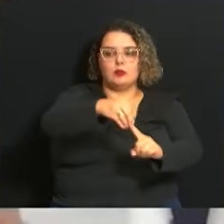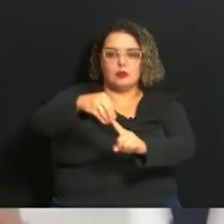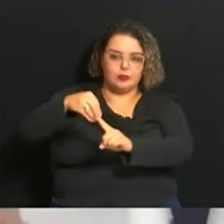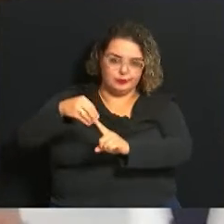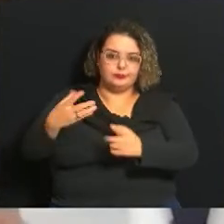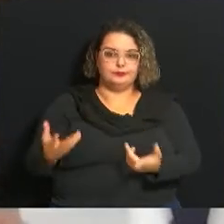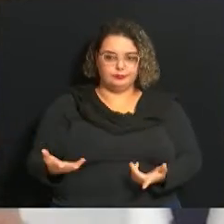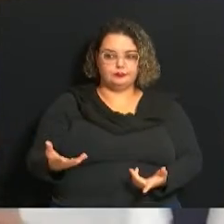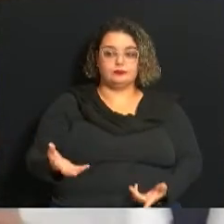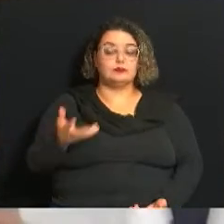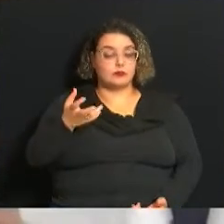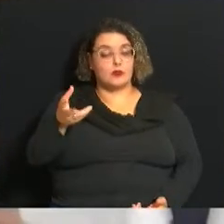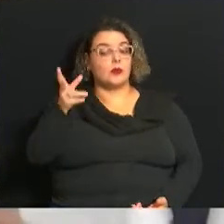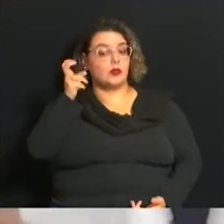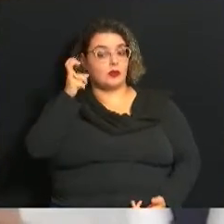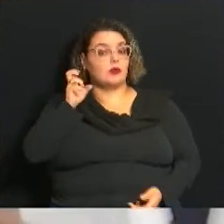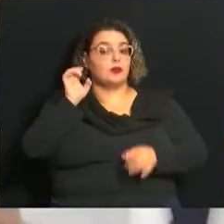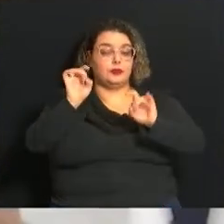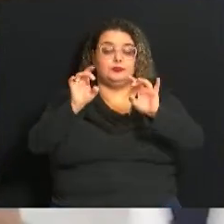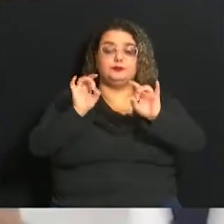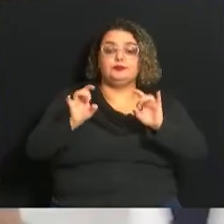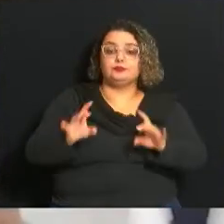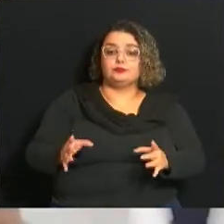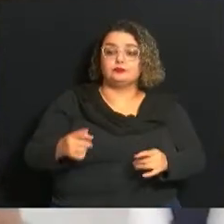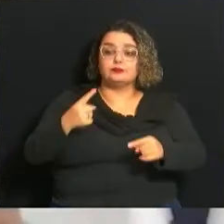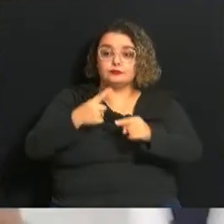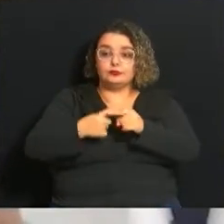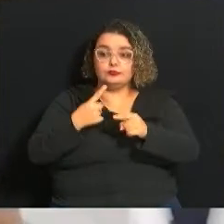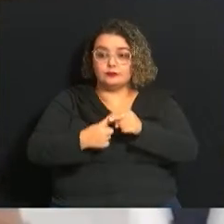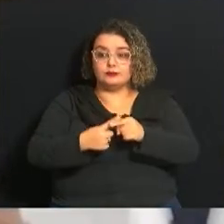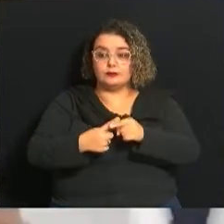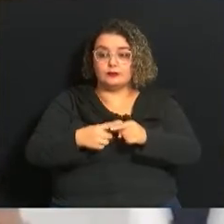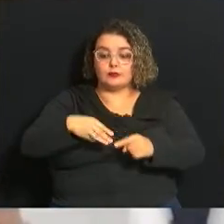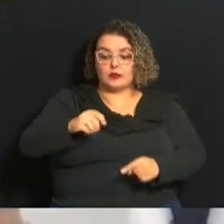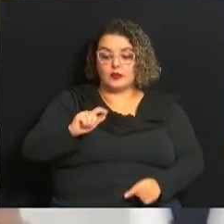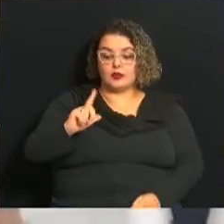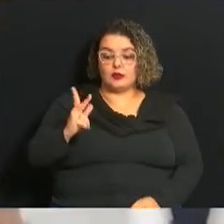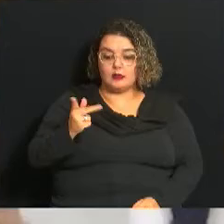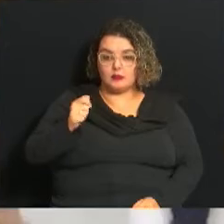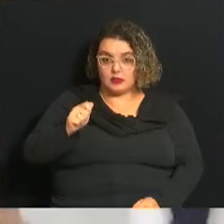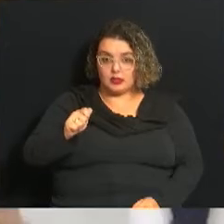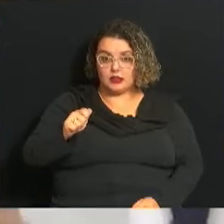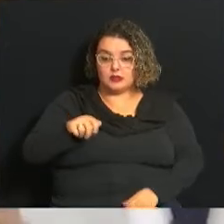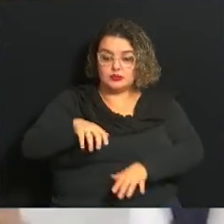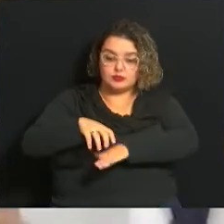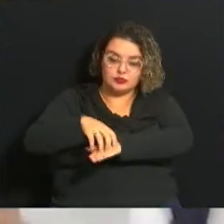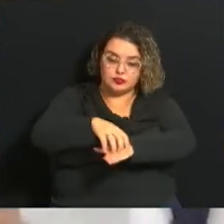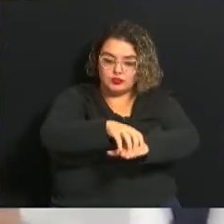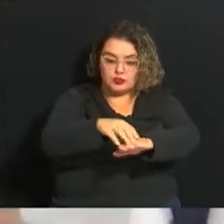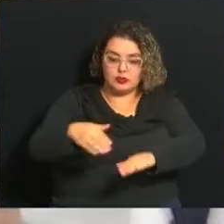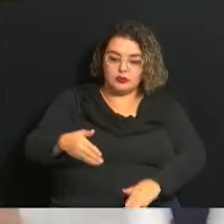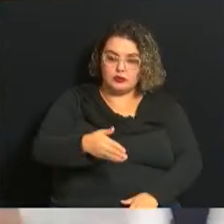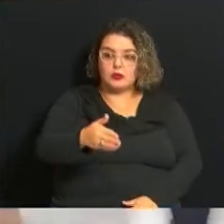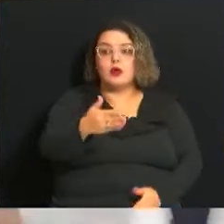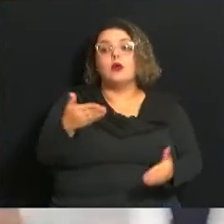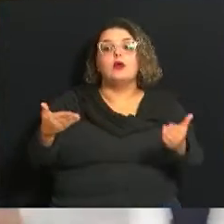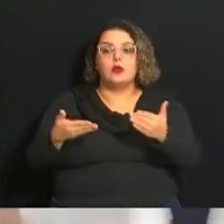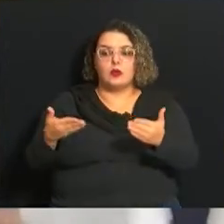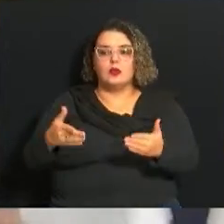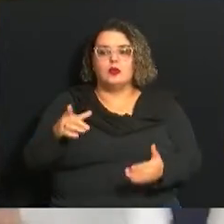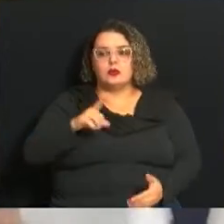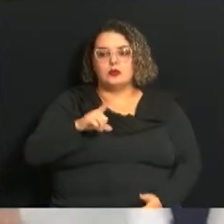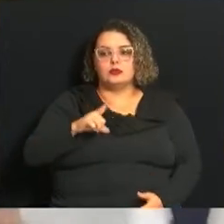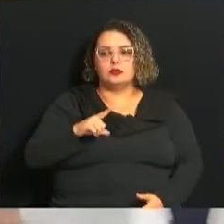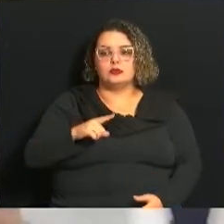ouvir os especialistas, até porque esta malha de linhas que atende os bairros, hoje, ela tem um ciclo